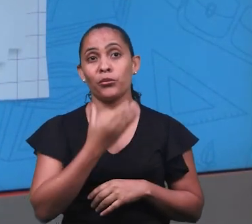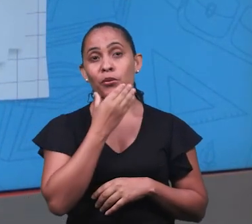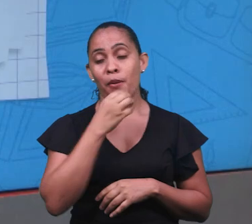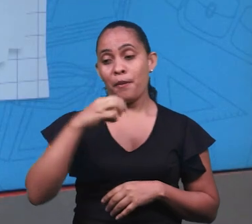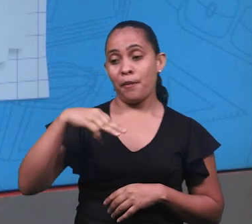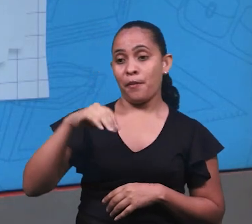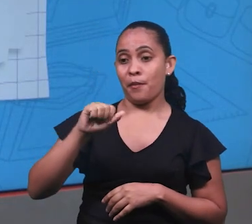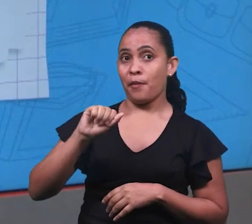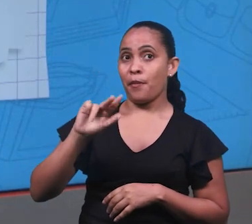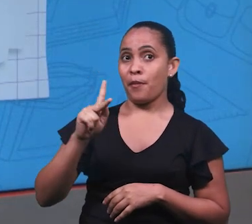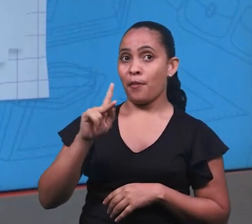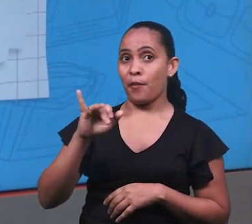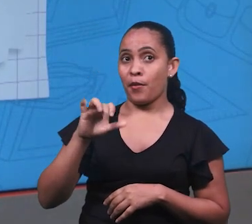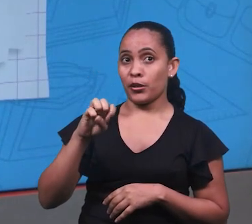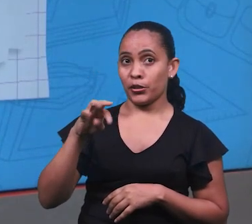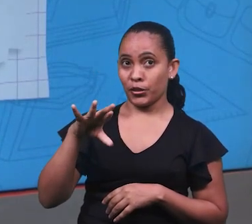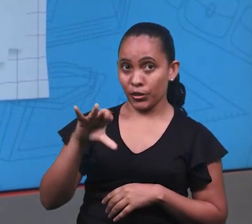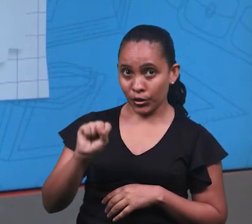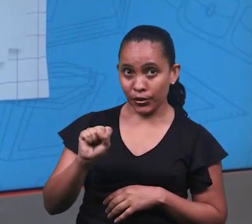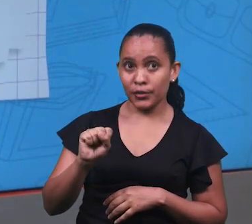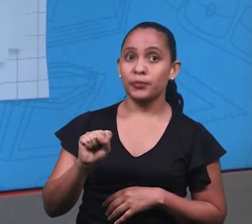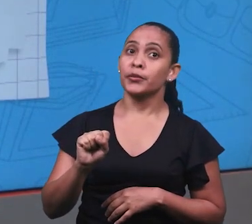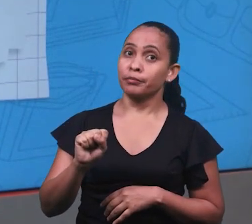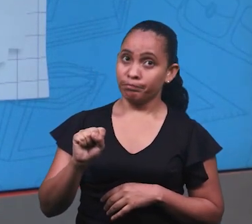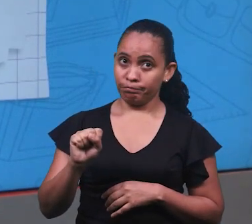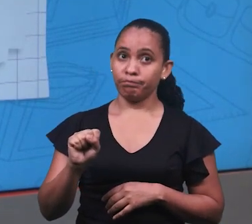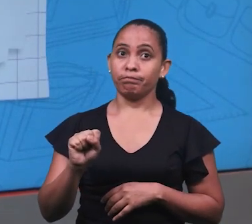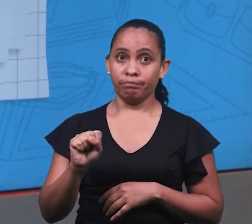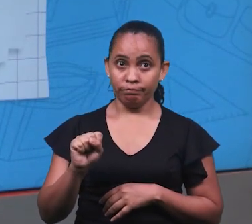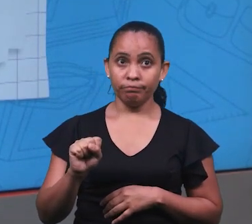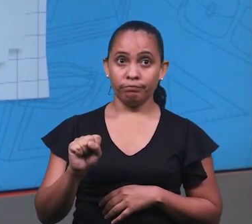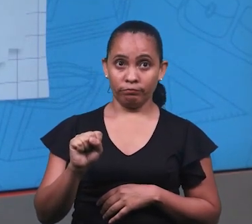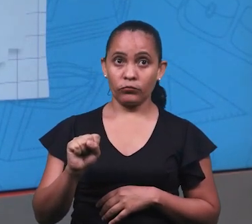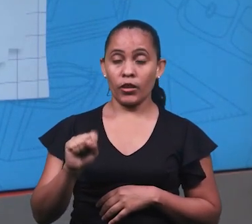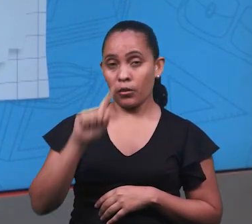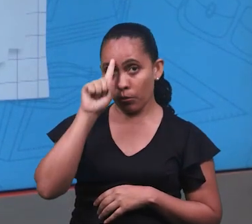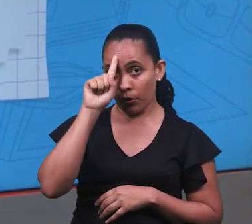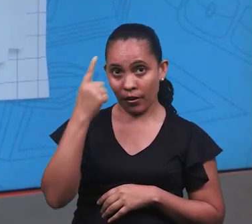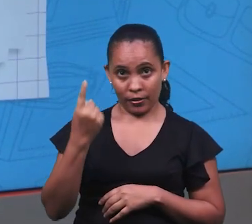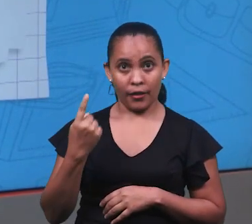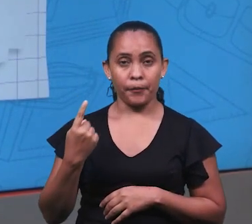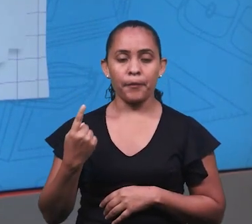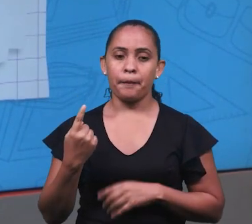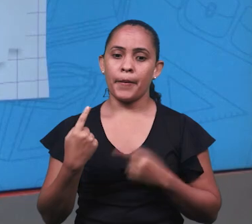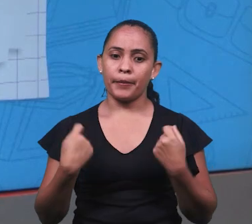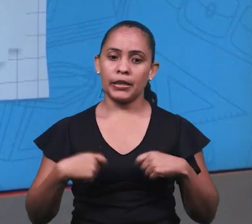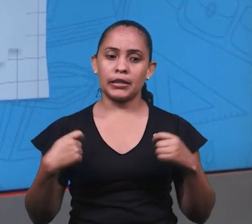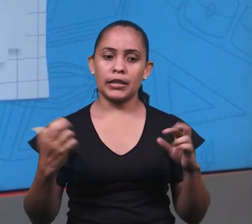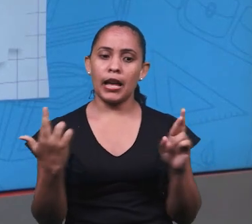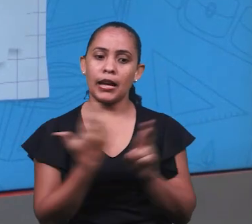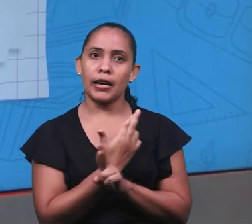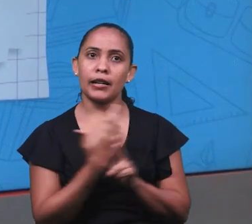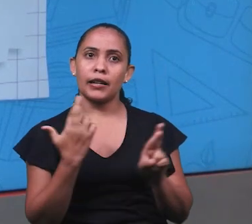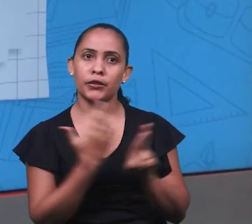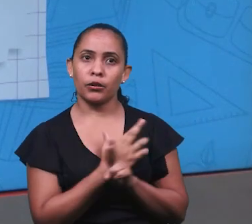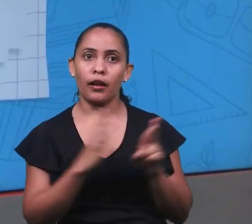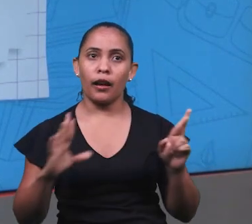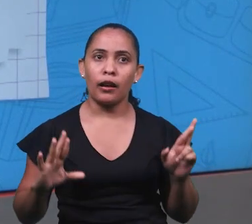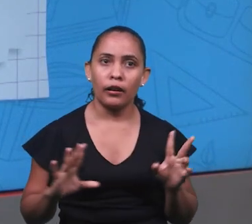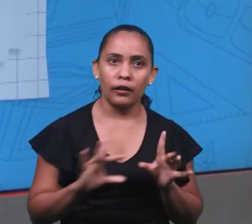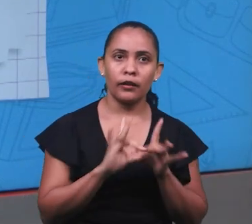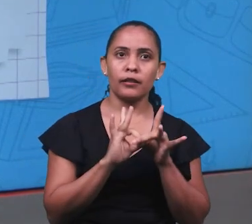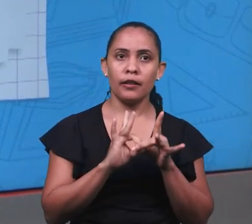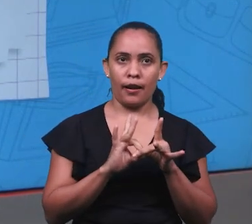Tá vendo que selecionou 2 ideias? Só que agora o candidato tem que ser capaz de relacionar essas ideias, ok? Mas vamos lá,